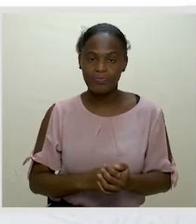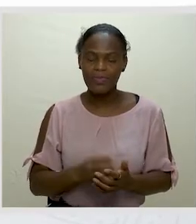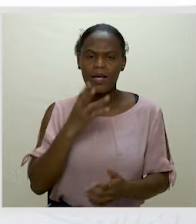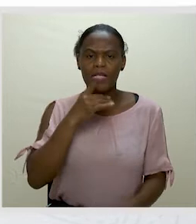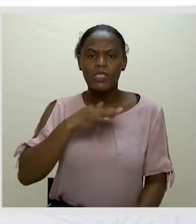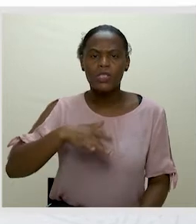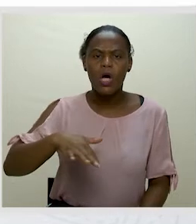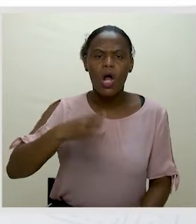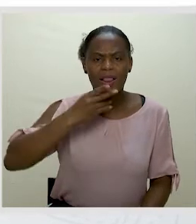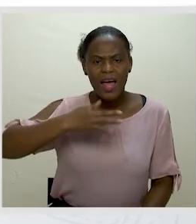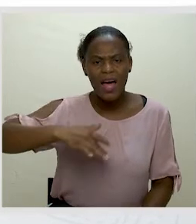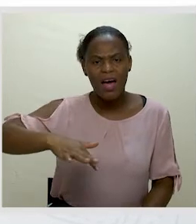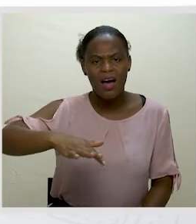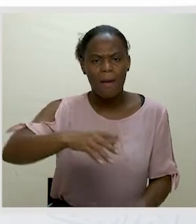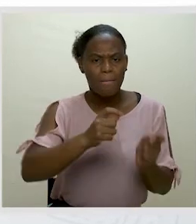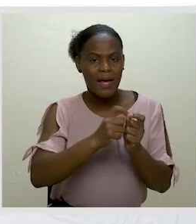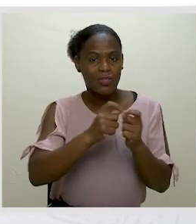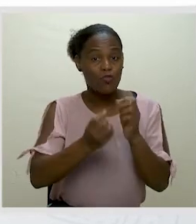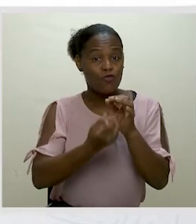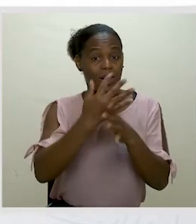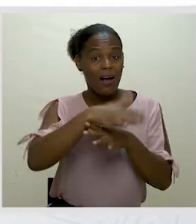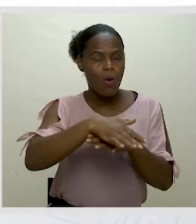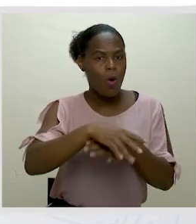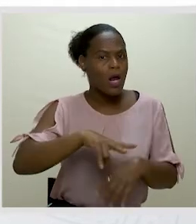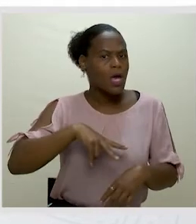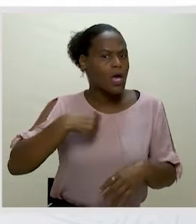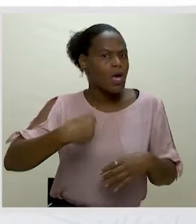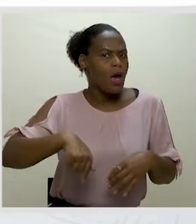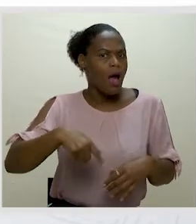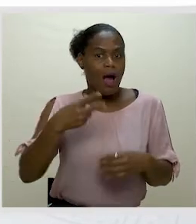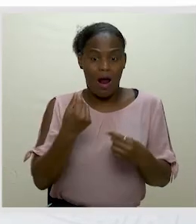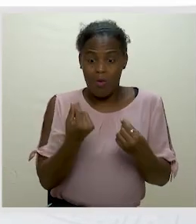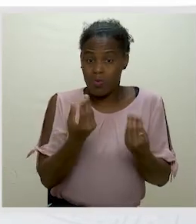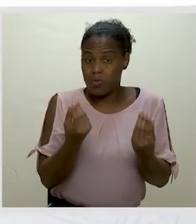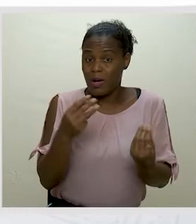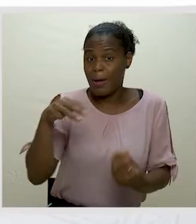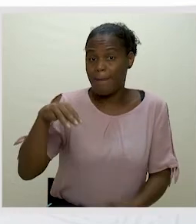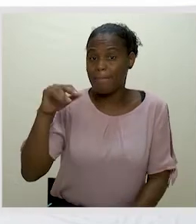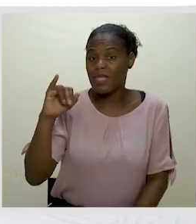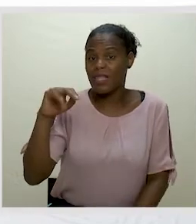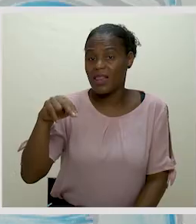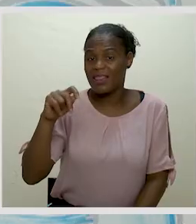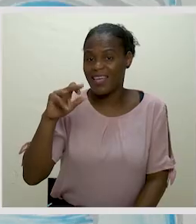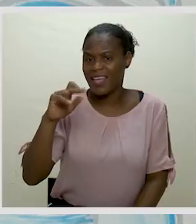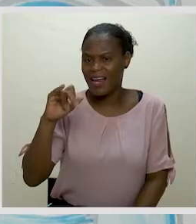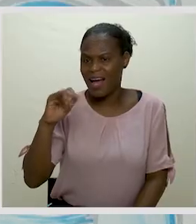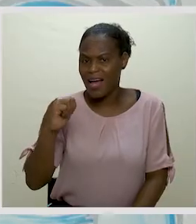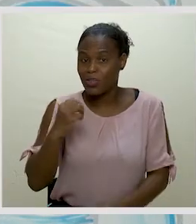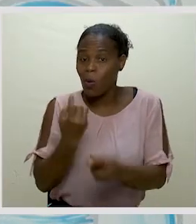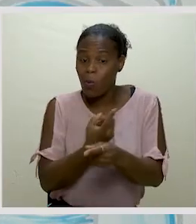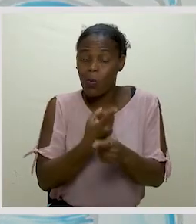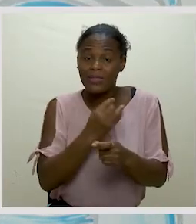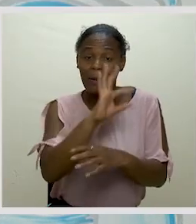Os solos perto dos vulcões são ricos em minerais. Minerais são substâncias que as plantas aproveitam